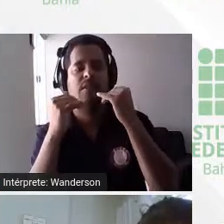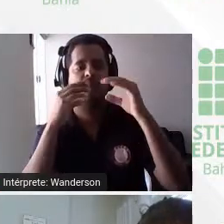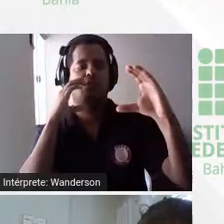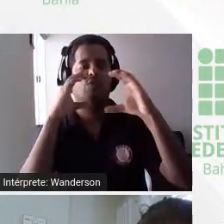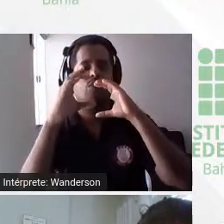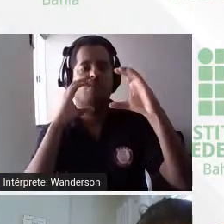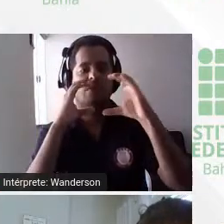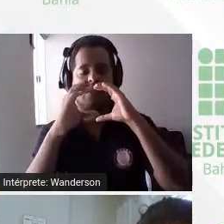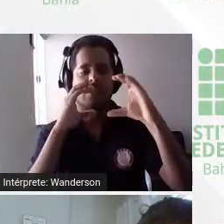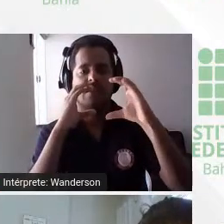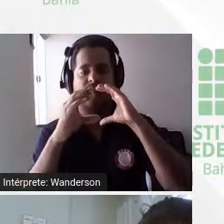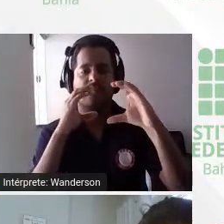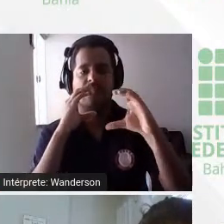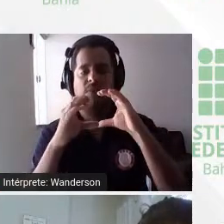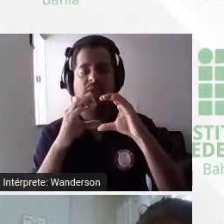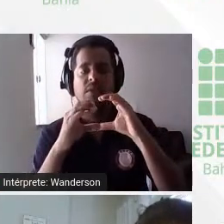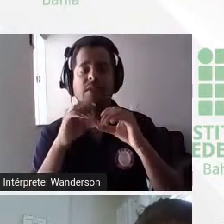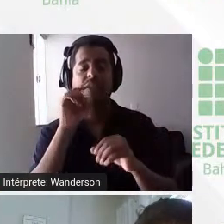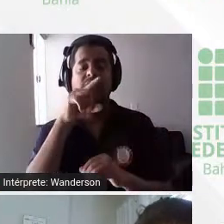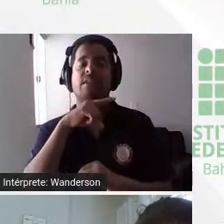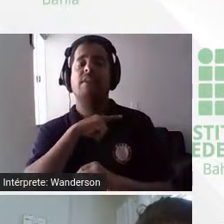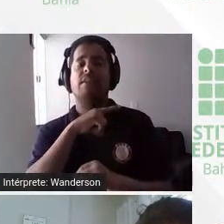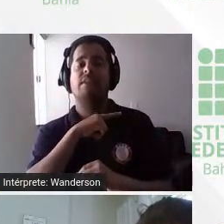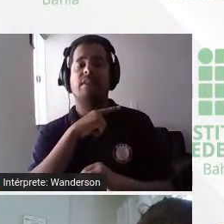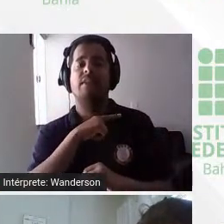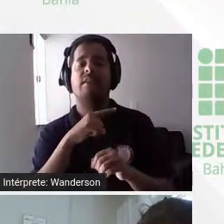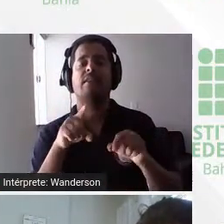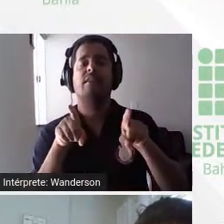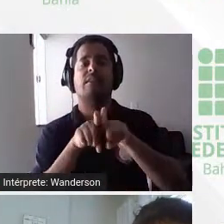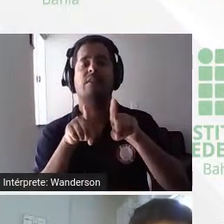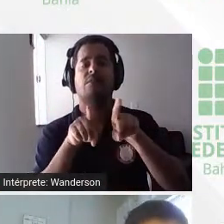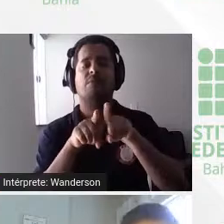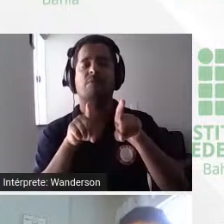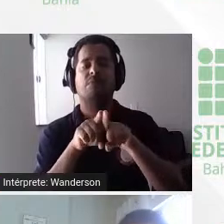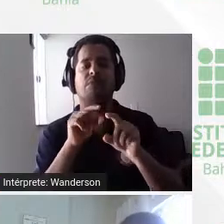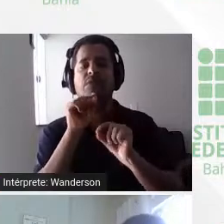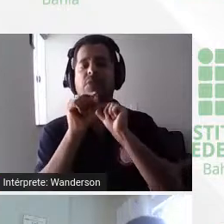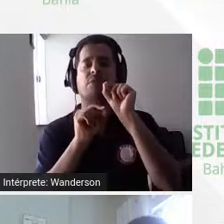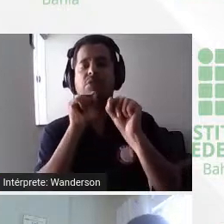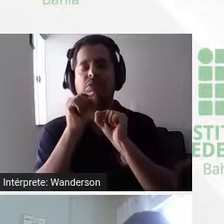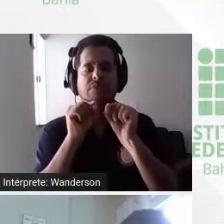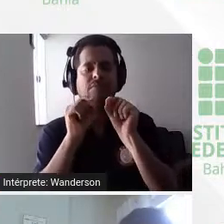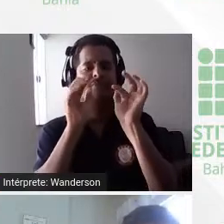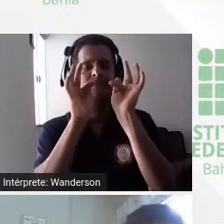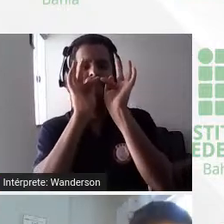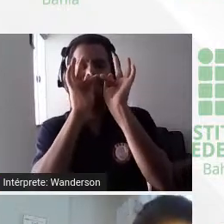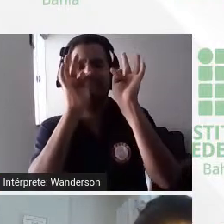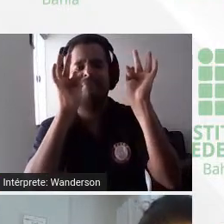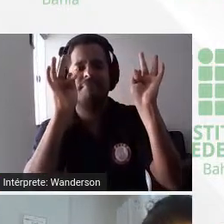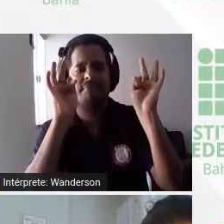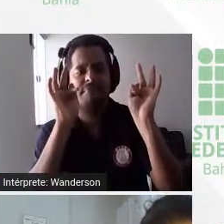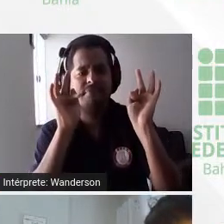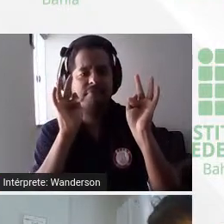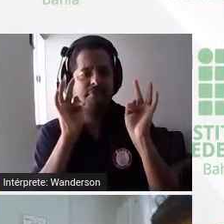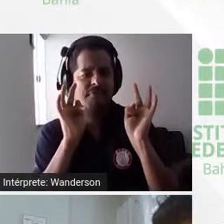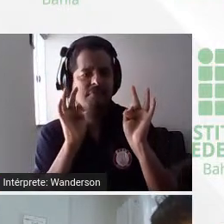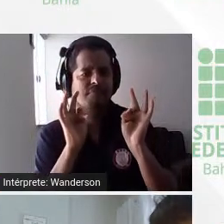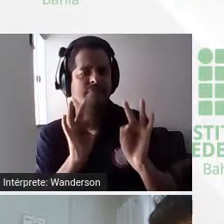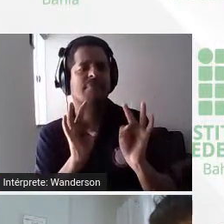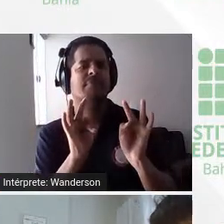comunicação, ele traz algo que é extremamente fundamental.